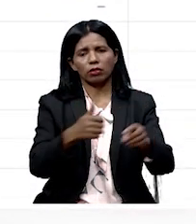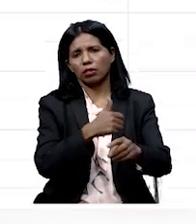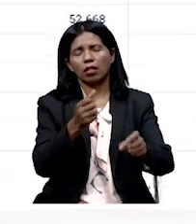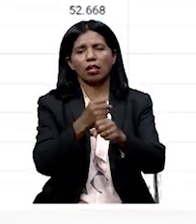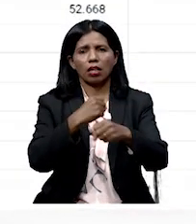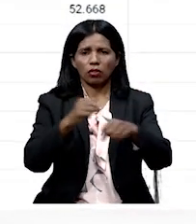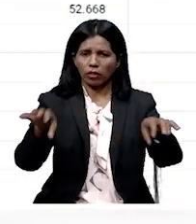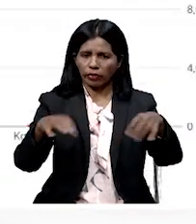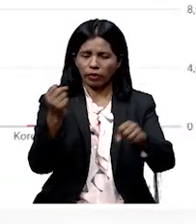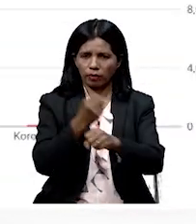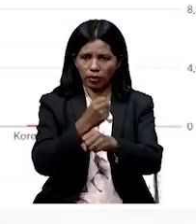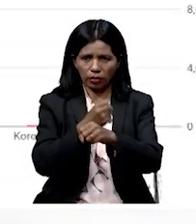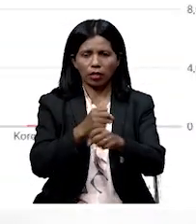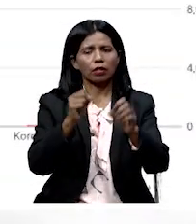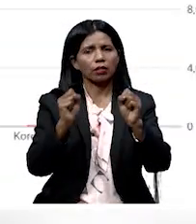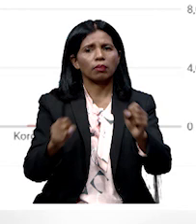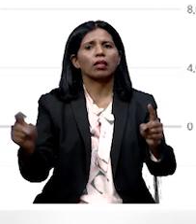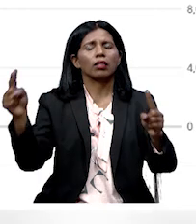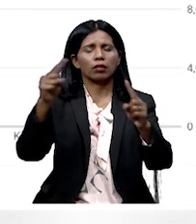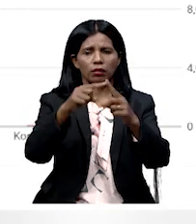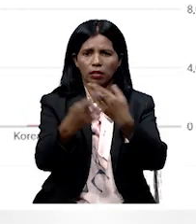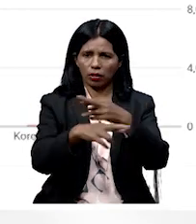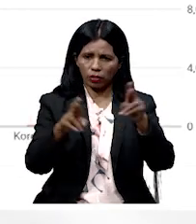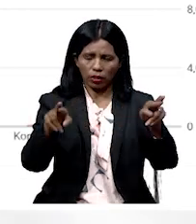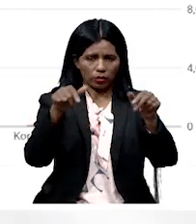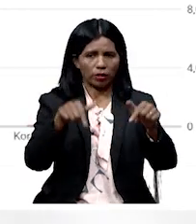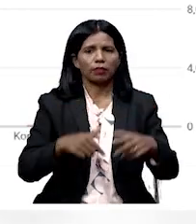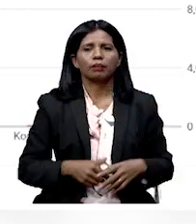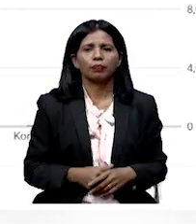servisu makas atu bela tinji resultado dene